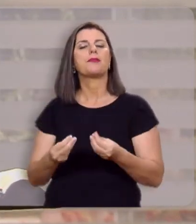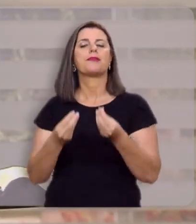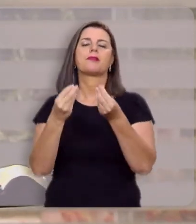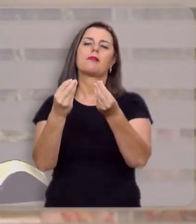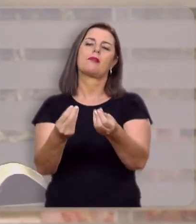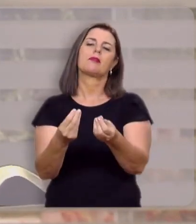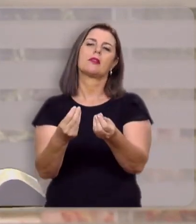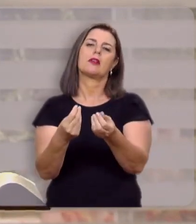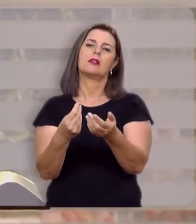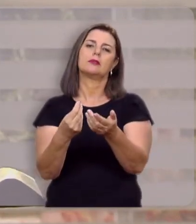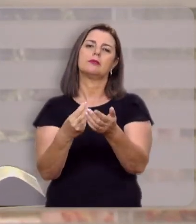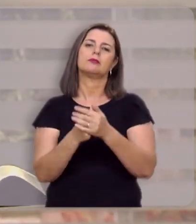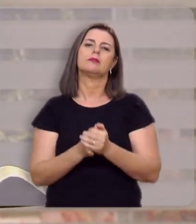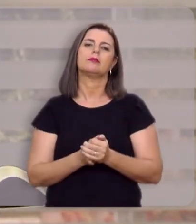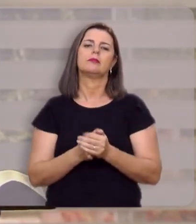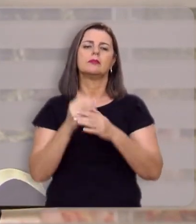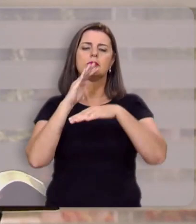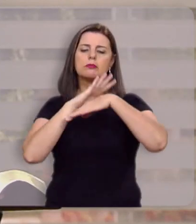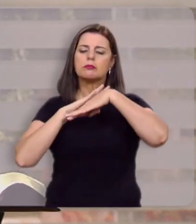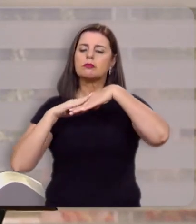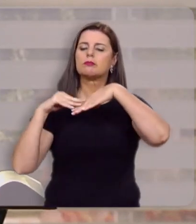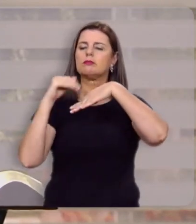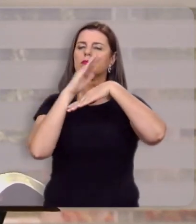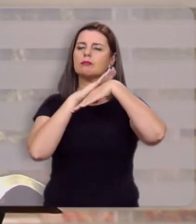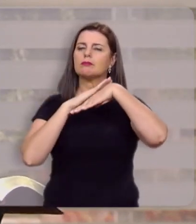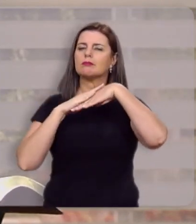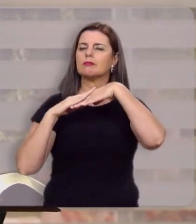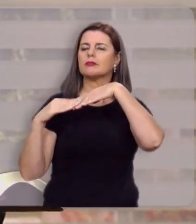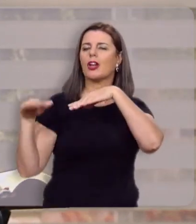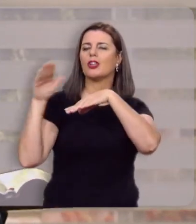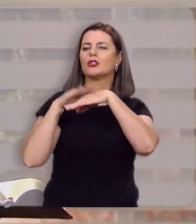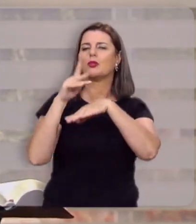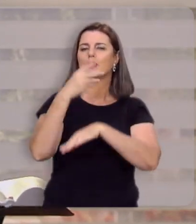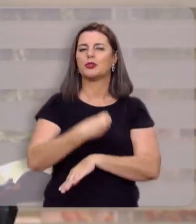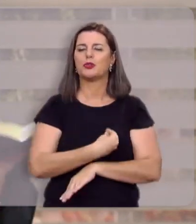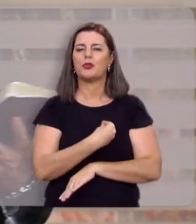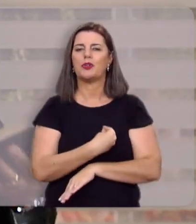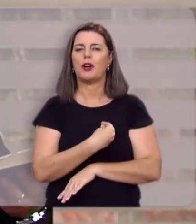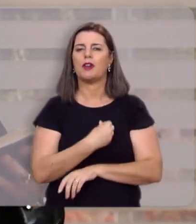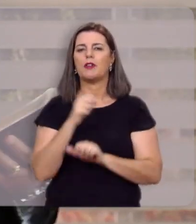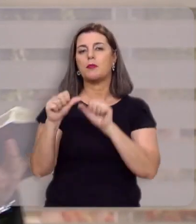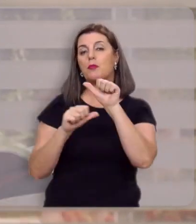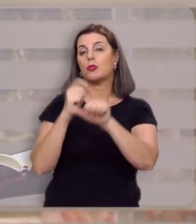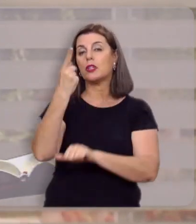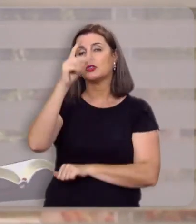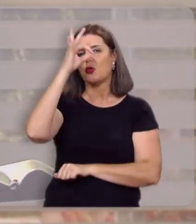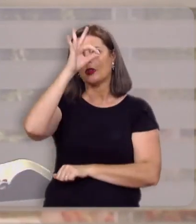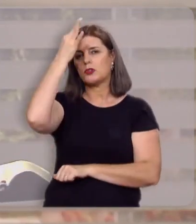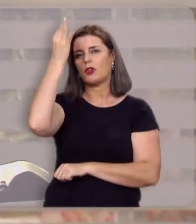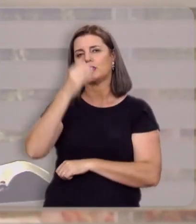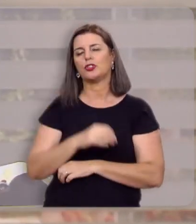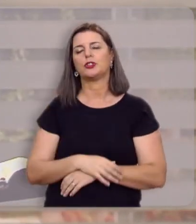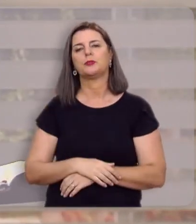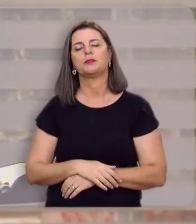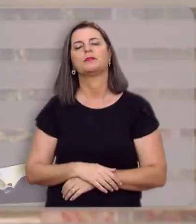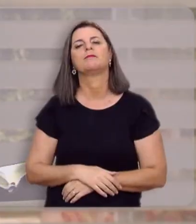para trazer um bálsamo, um óleo fresco sobre a sua cabeça e restaurar sua sorte.